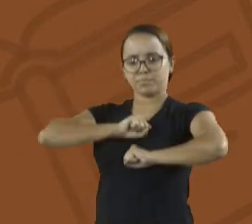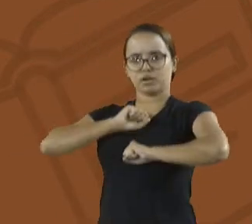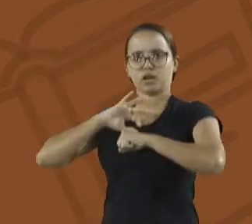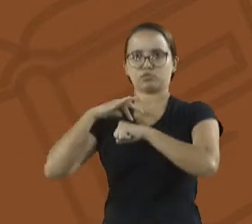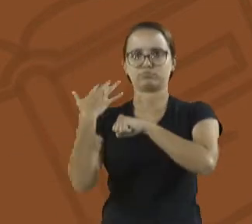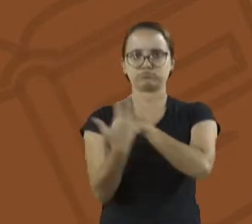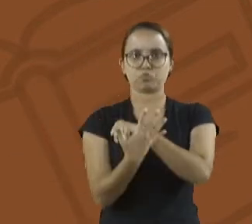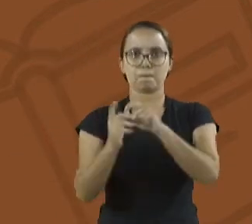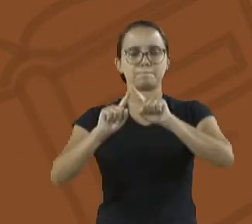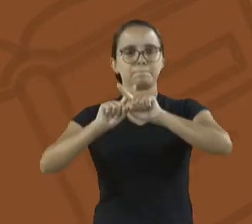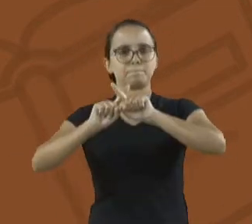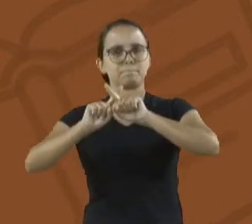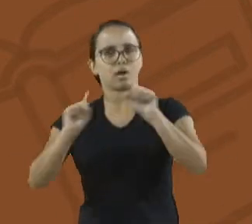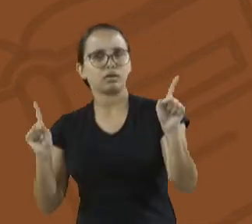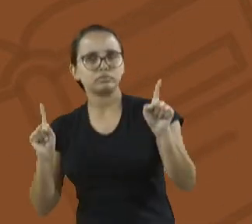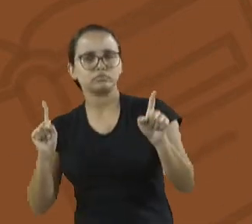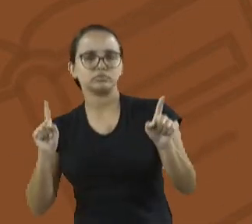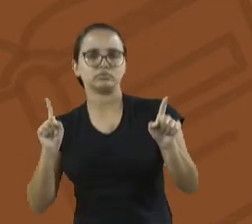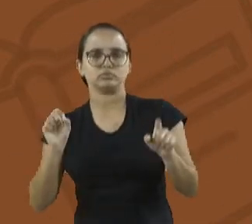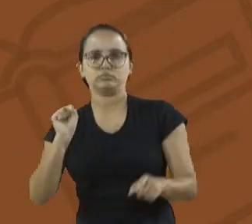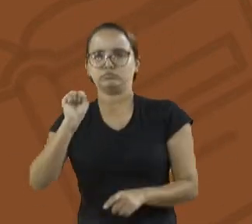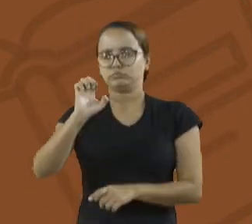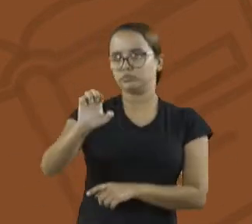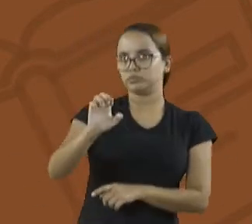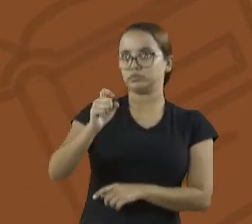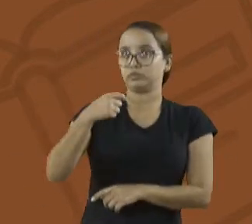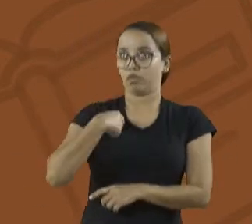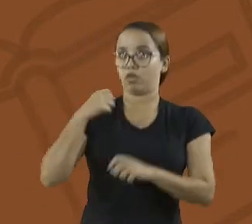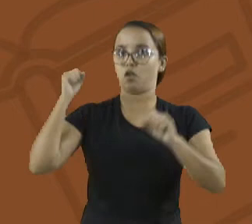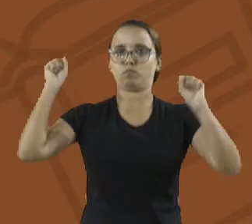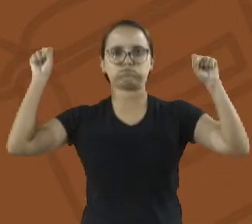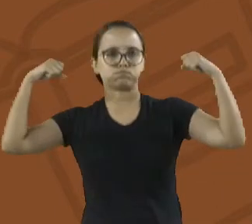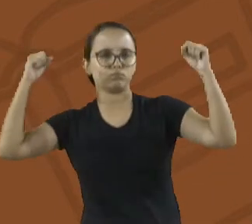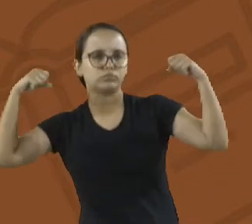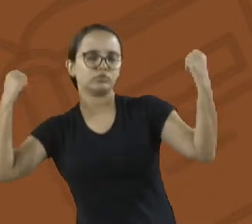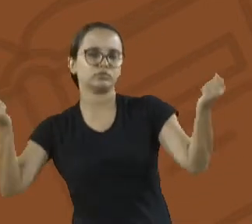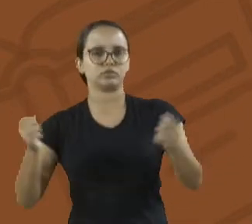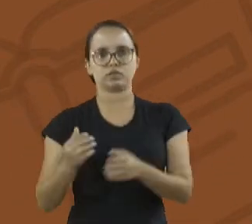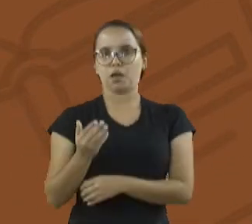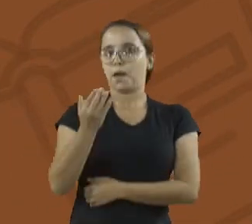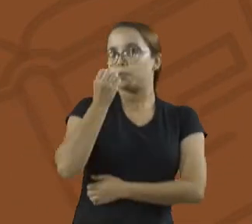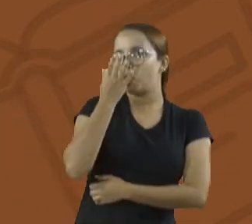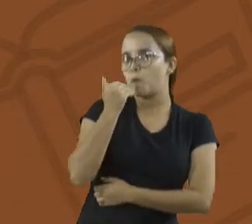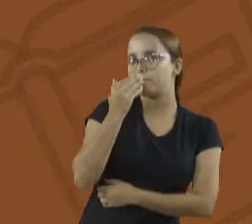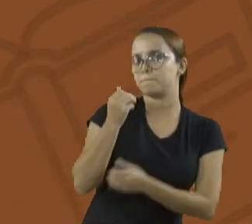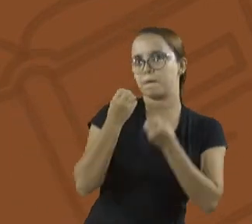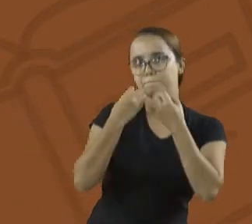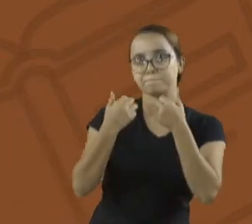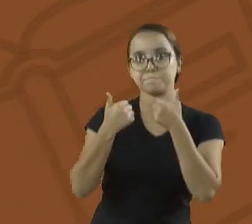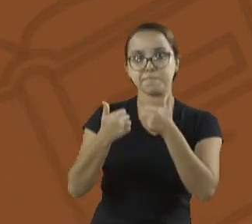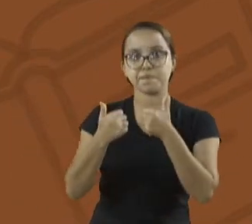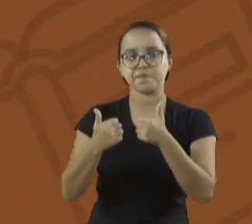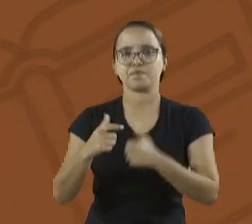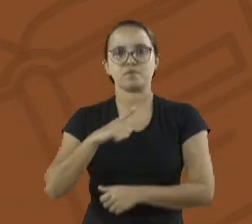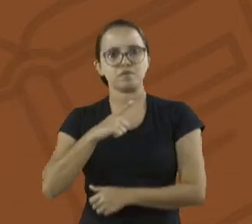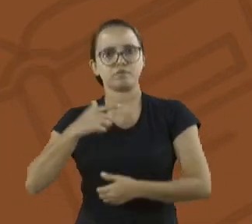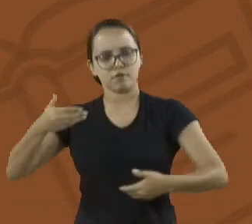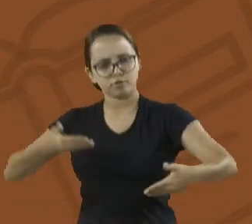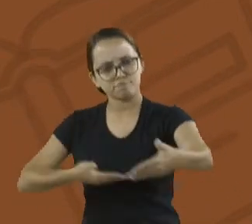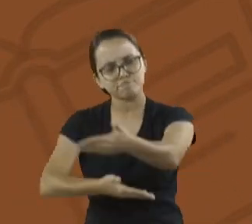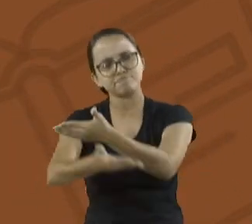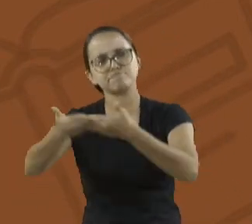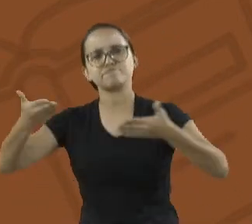eu me exercitar, se eu me alimentar bem e se eu manter boas relações, né,